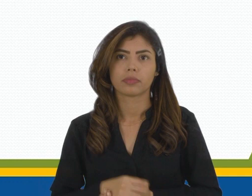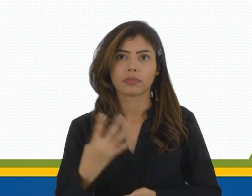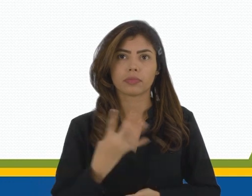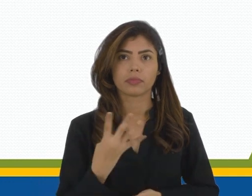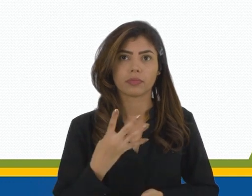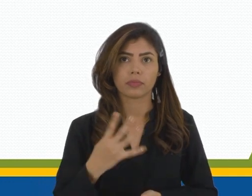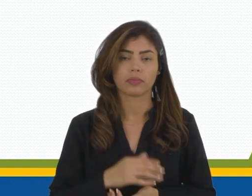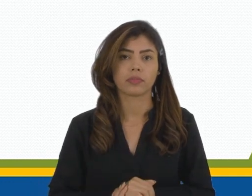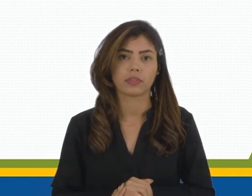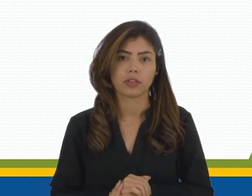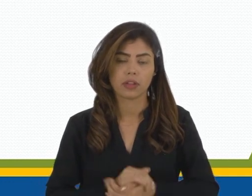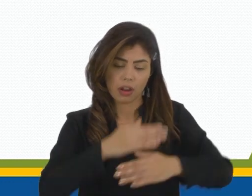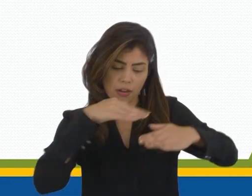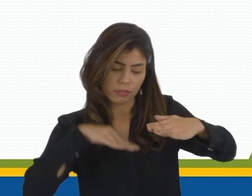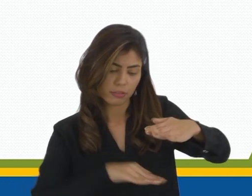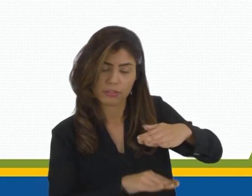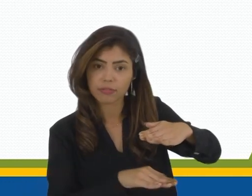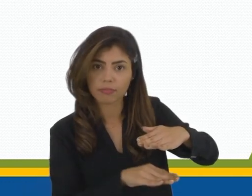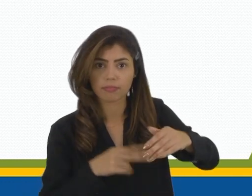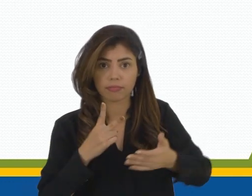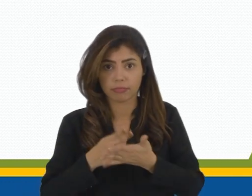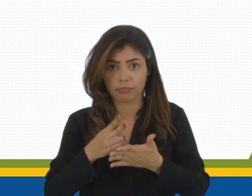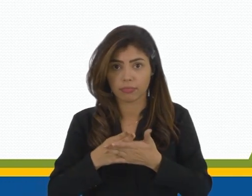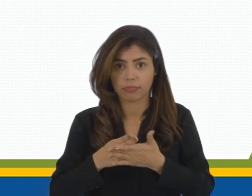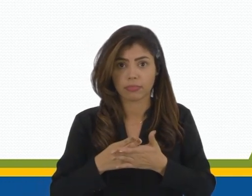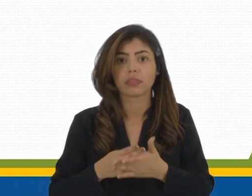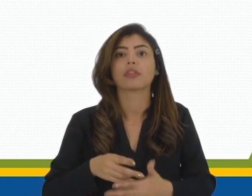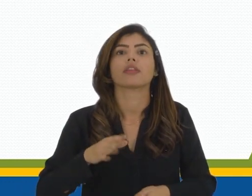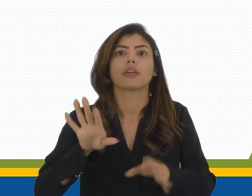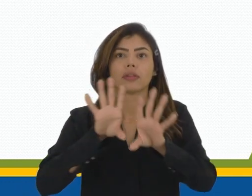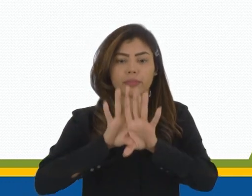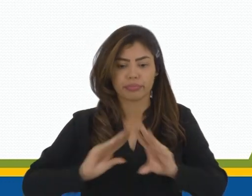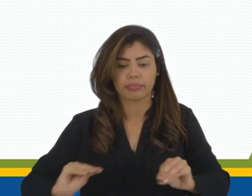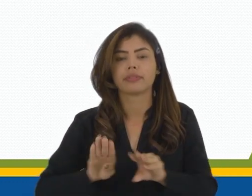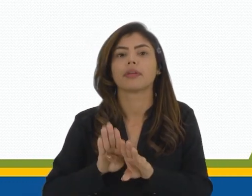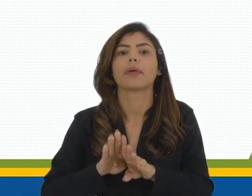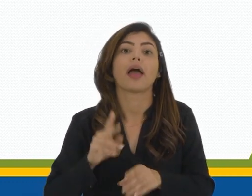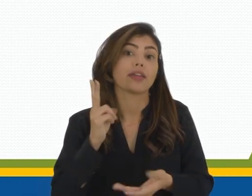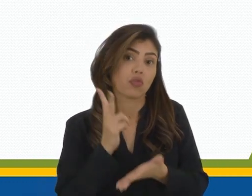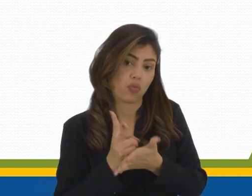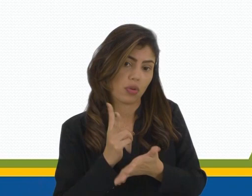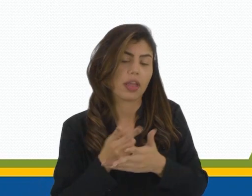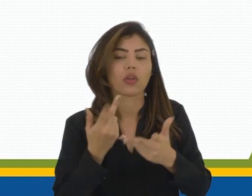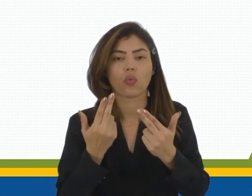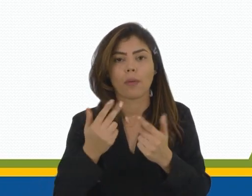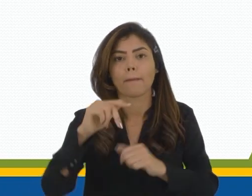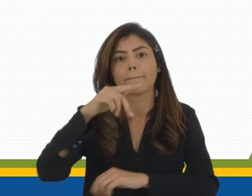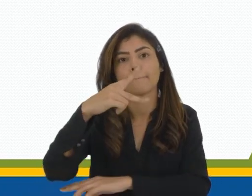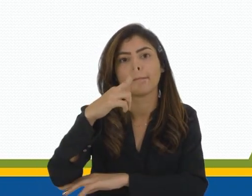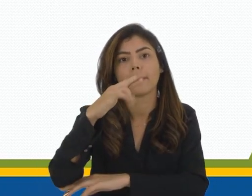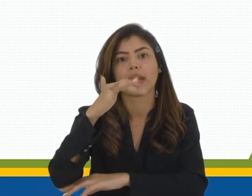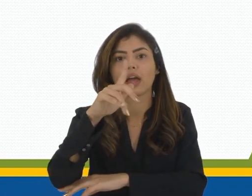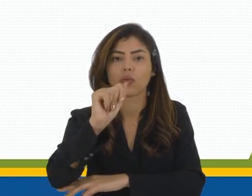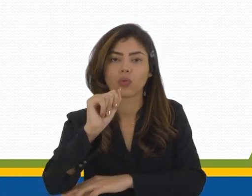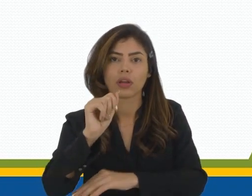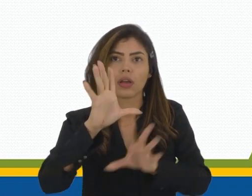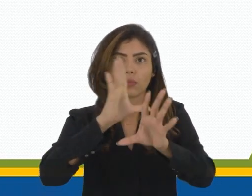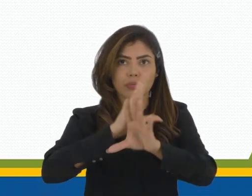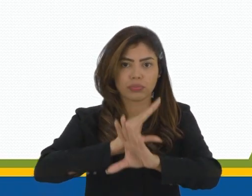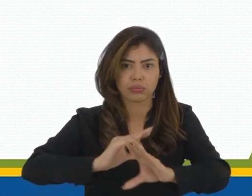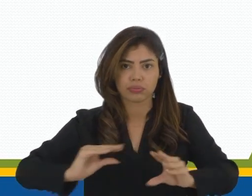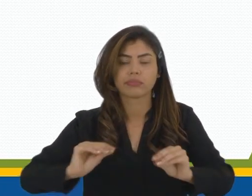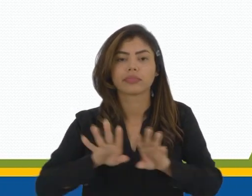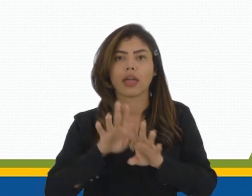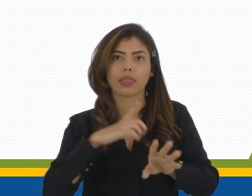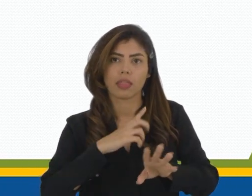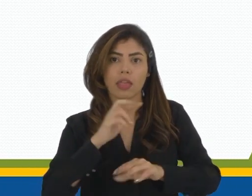o número 4 ali, tesoura enferrujando. Então, é o mesmo exemplo do prego. está sofrendo, está sendo enferrujado, então está